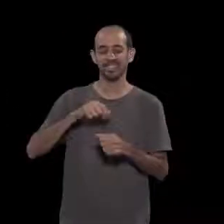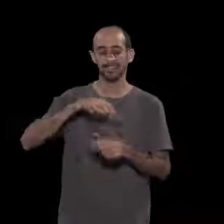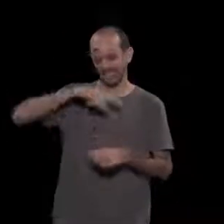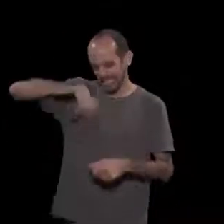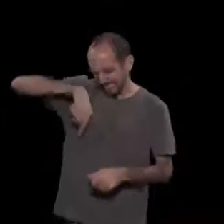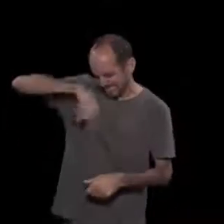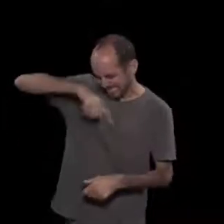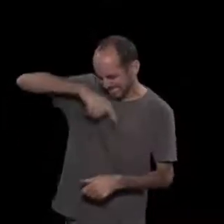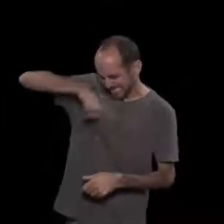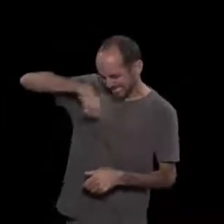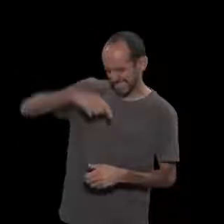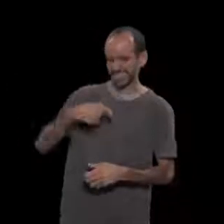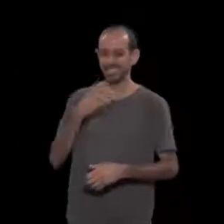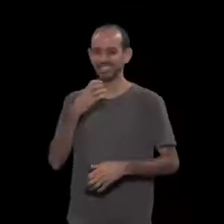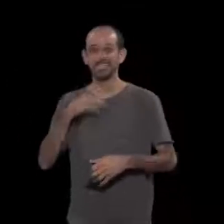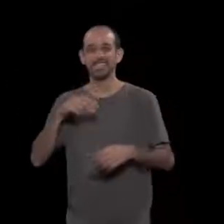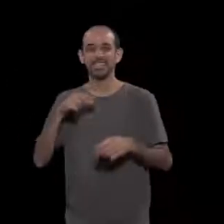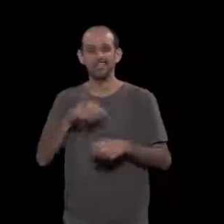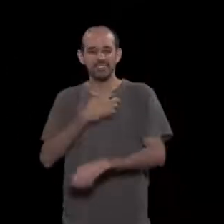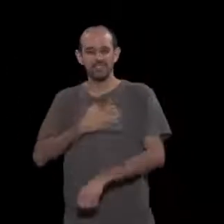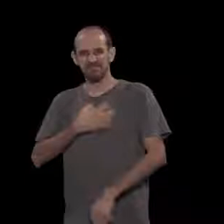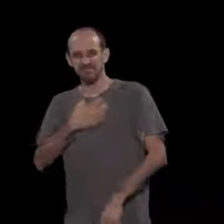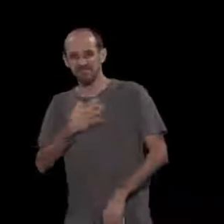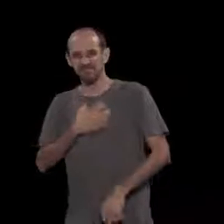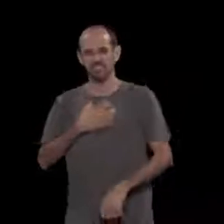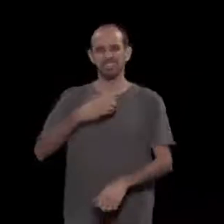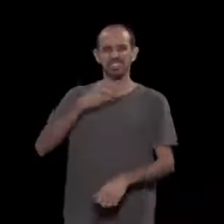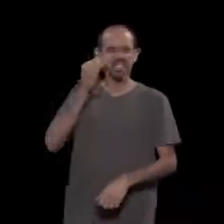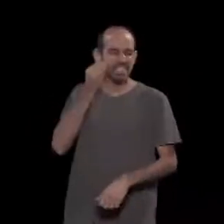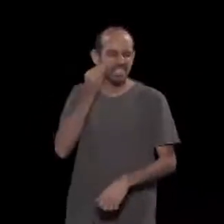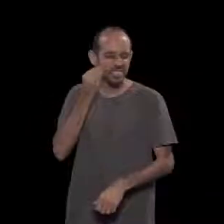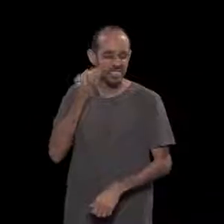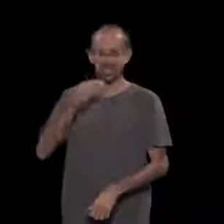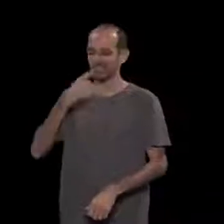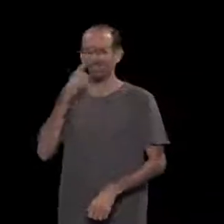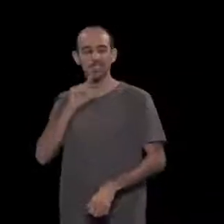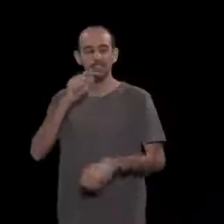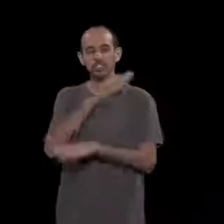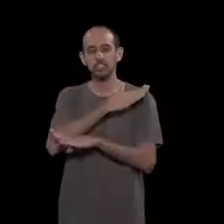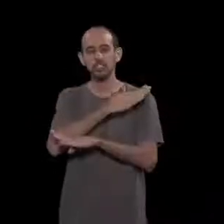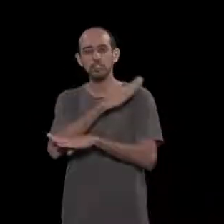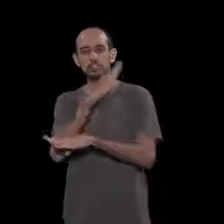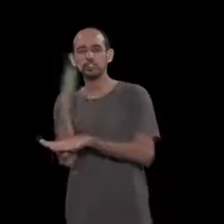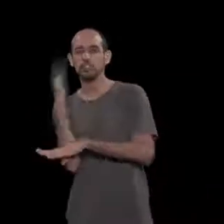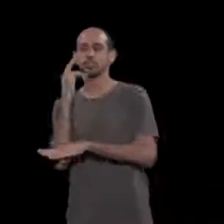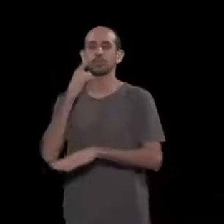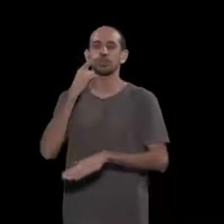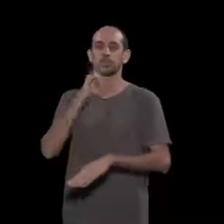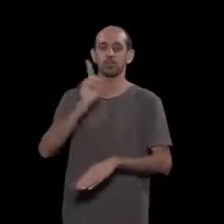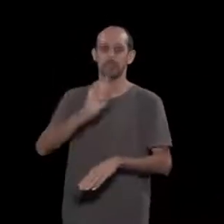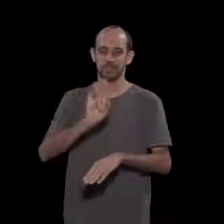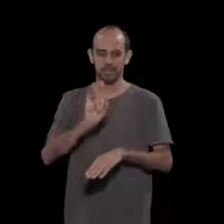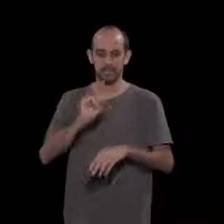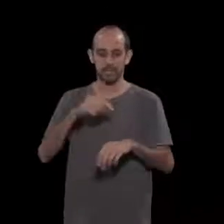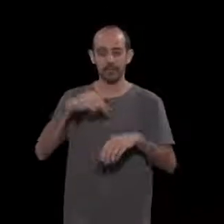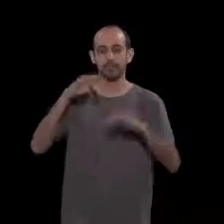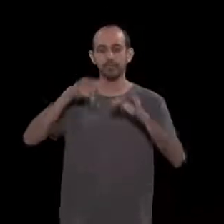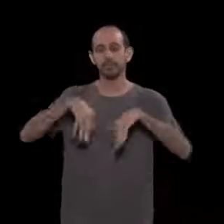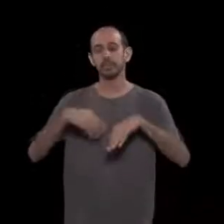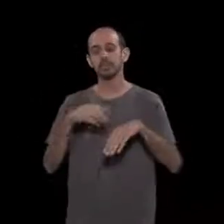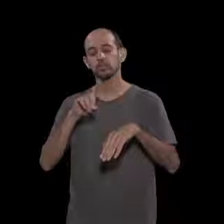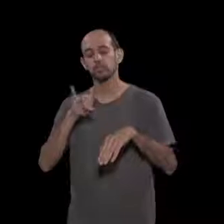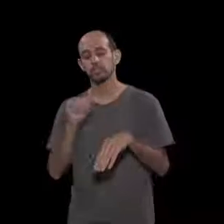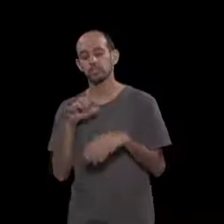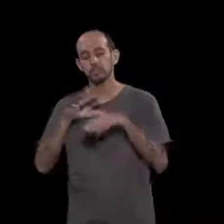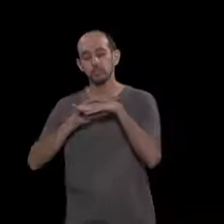dele. Quanto mais ele não conseguia pegar o rabo, mais nervoso ele ficava. Assim passou o dia inteiro o cachorro correndo atrás do rabo. No final do dia, já